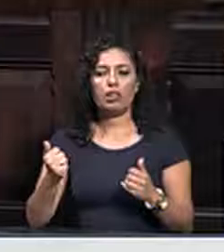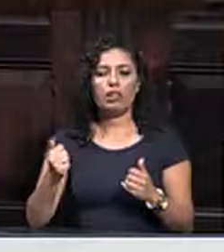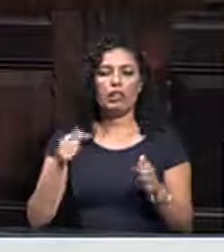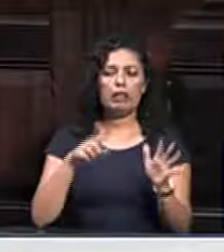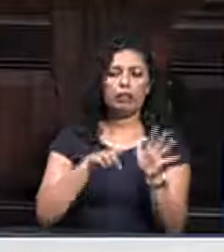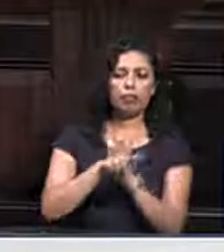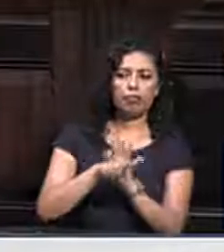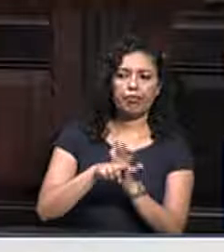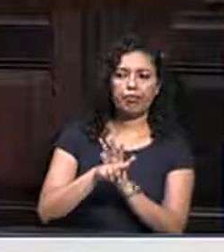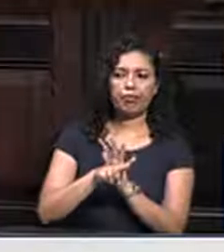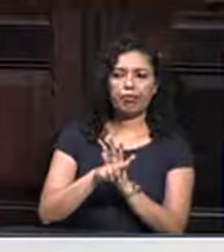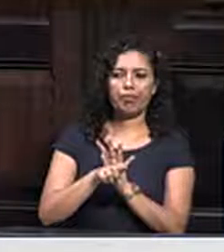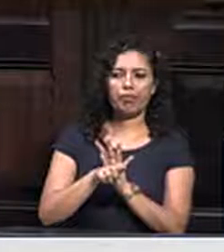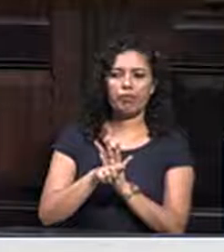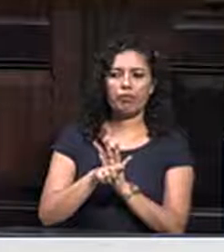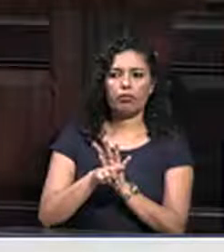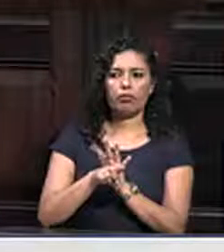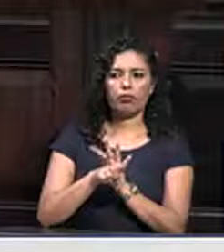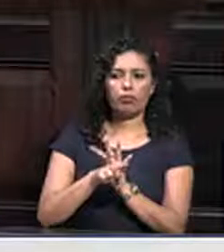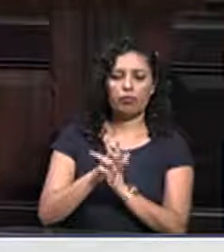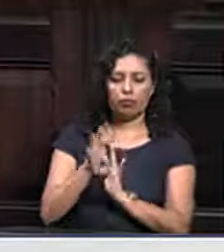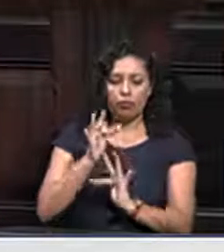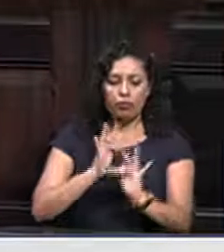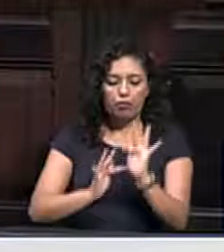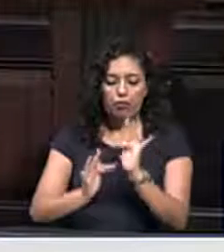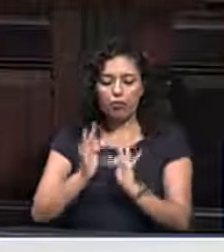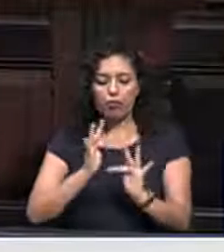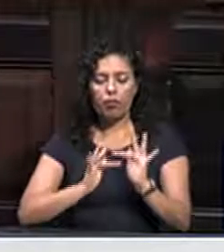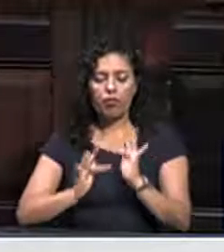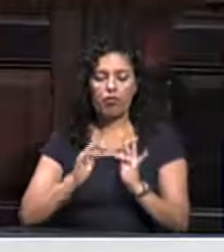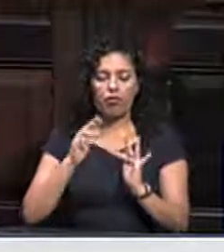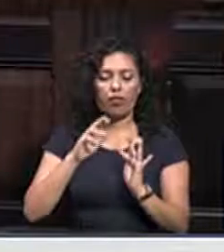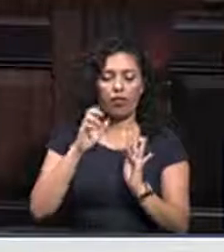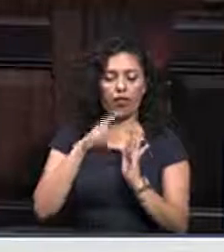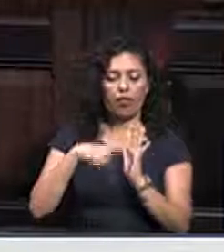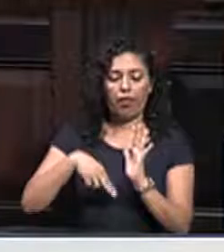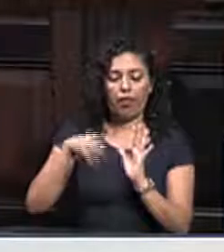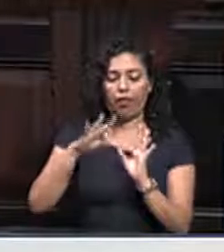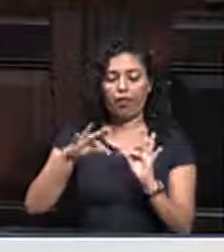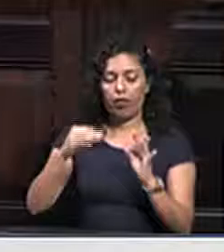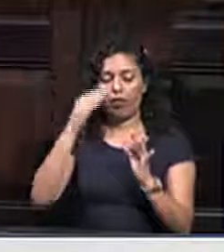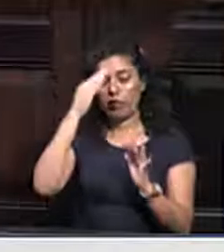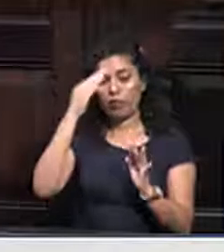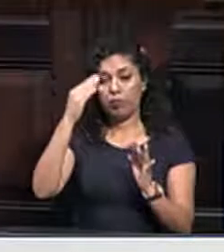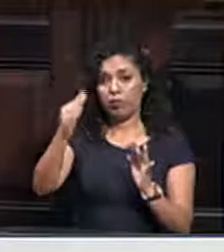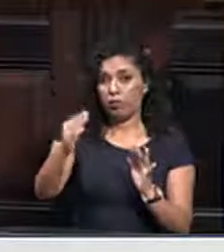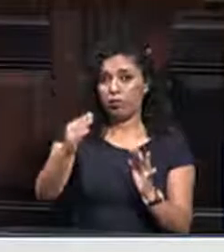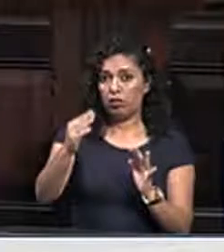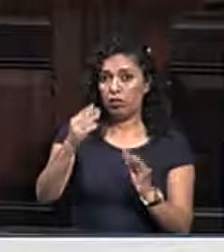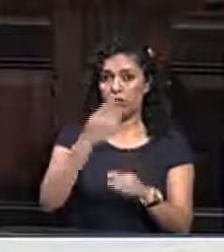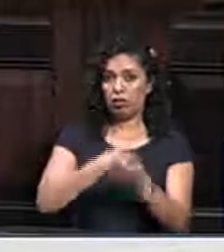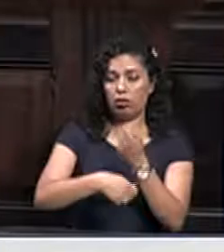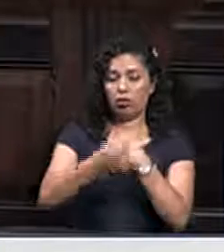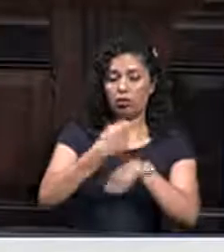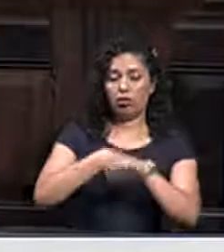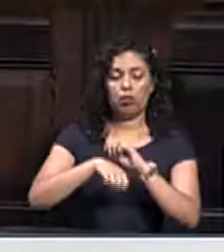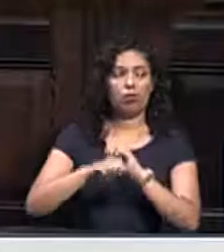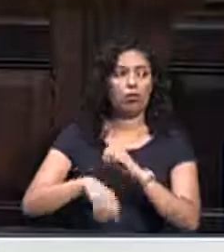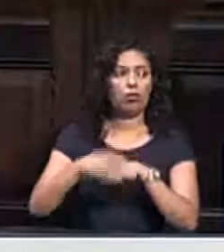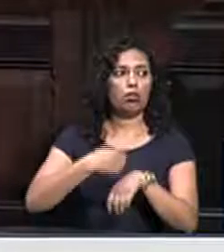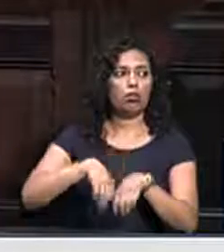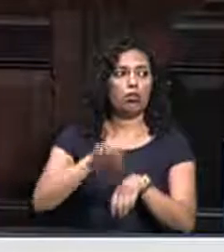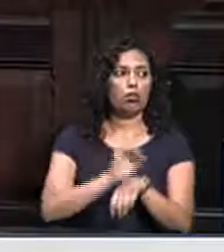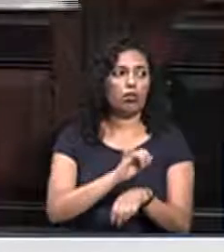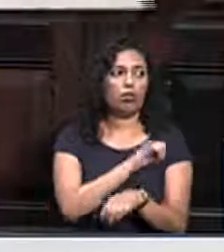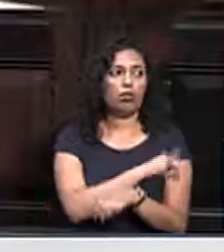e cientificamente esse projeto e seus principais impactos sociais, econômicos e ambientais.